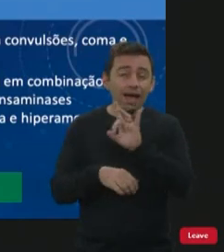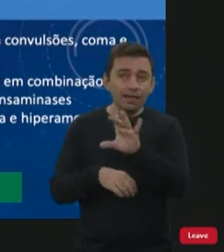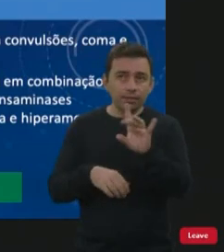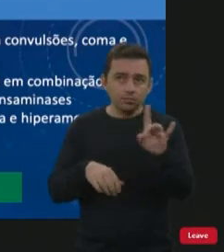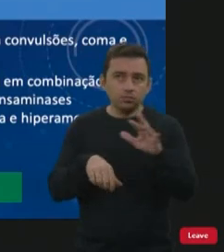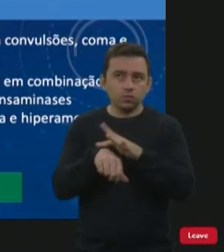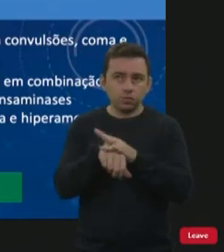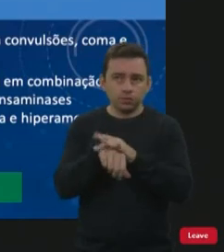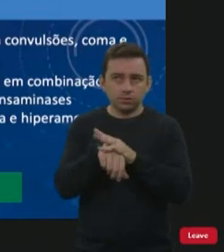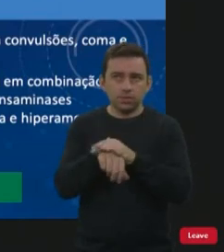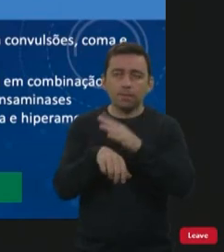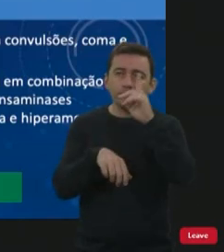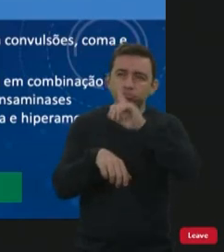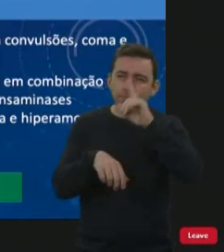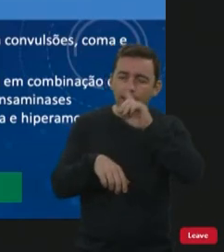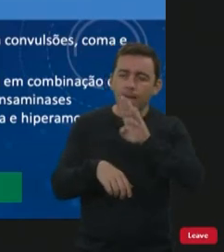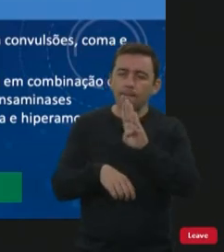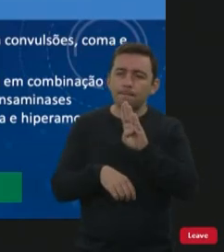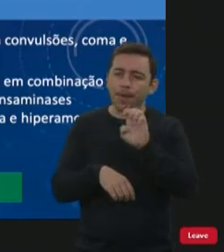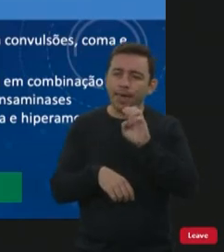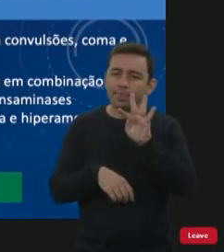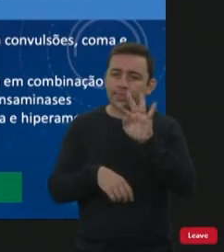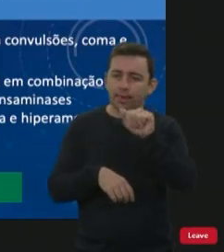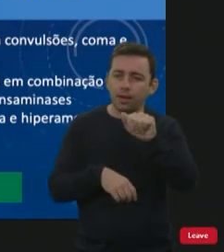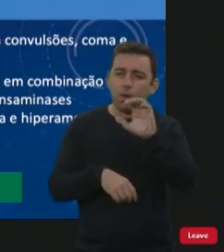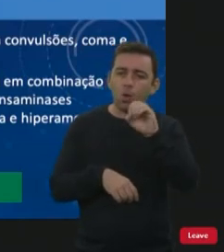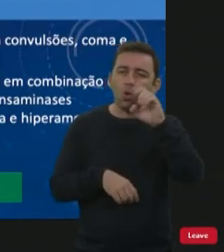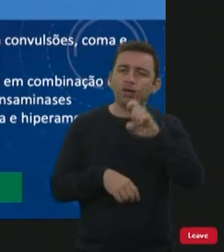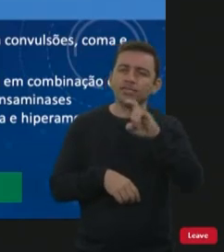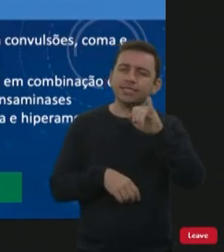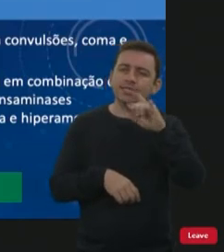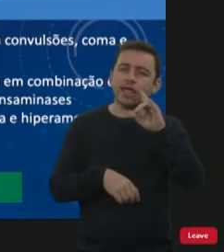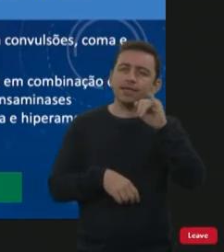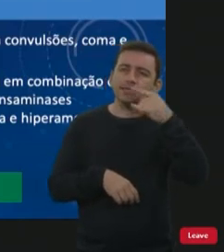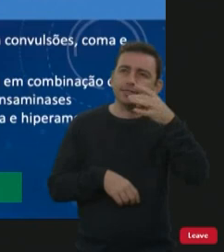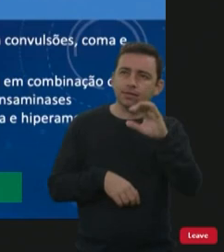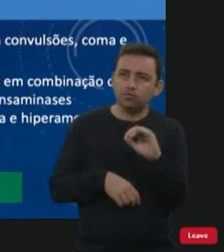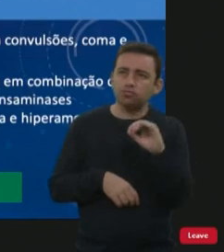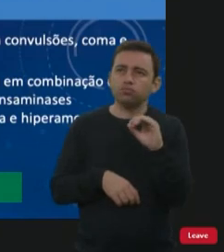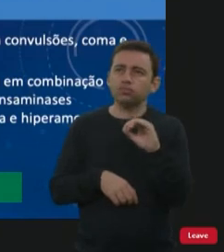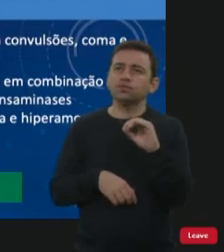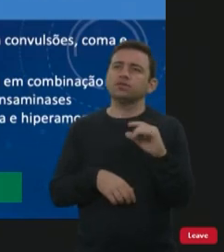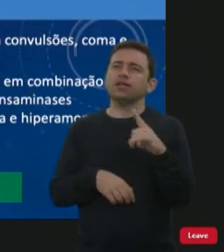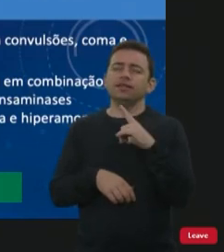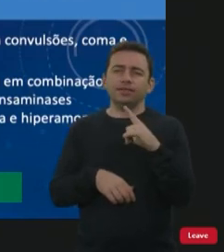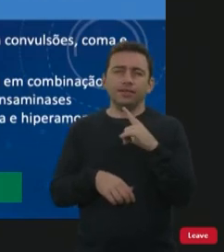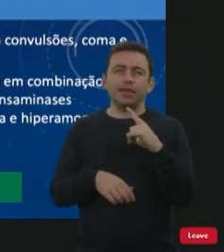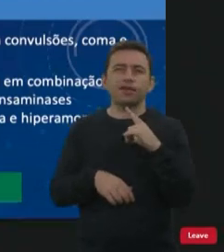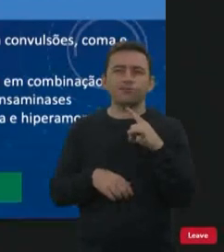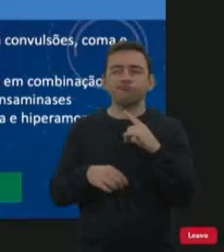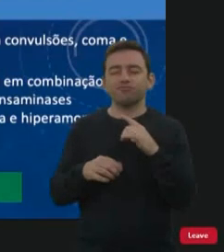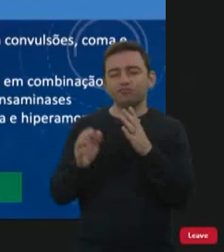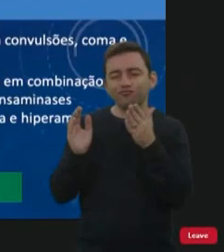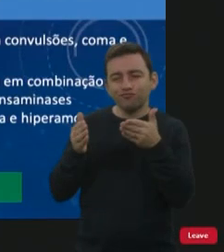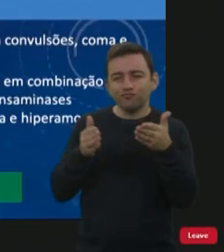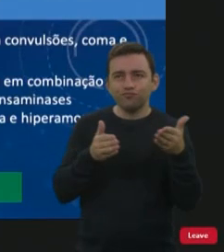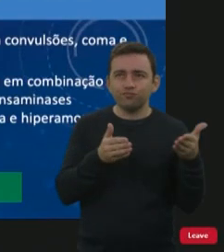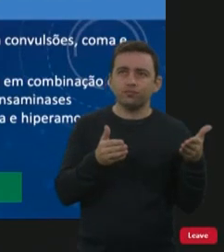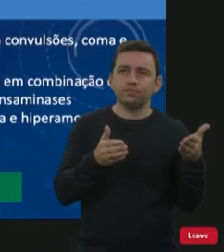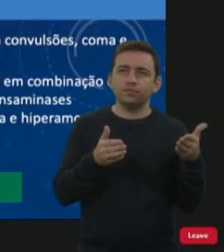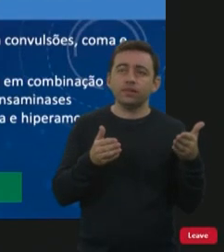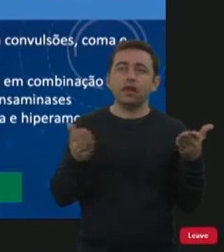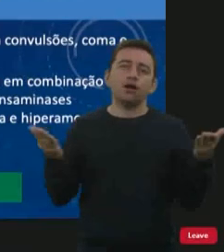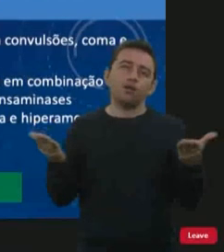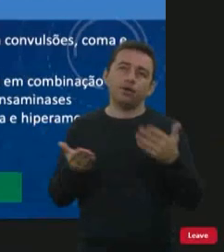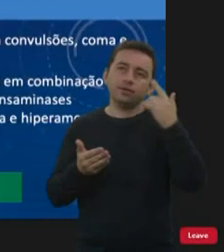dos defeitos de beta-oxidação de cadeia longa e adjacentes, tem sua peculiaridade, tá? Mas a ideia aqui não